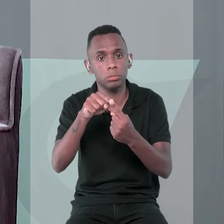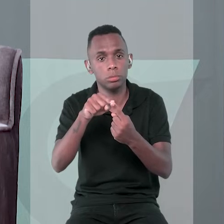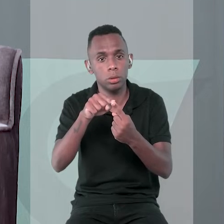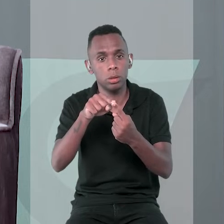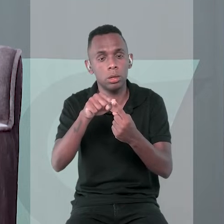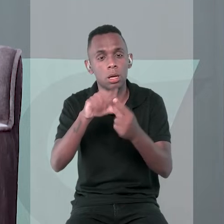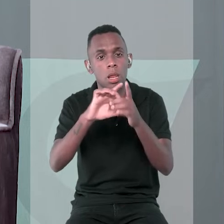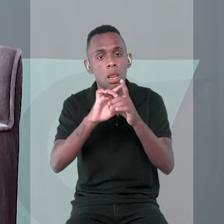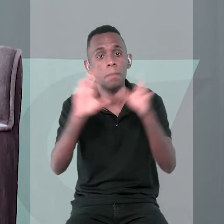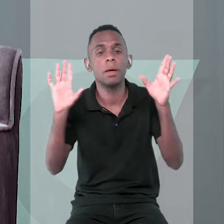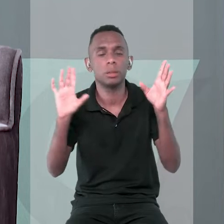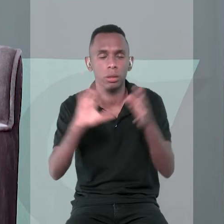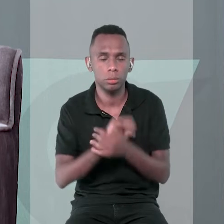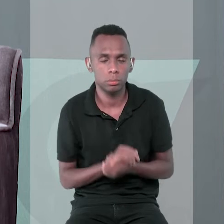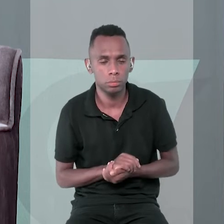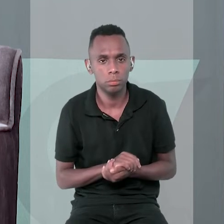a liberdade.